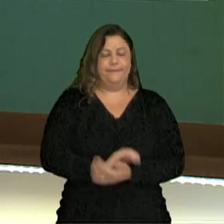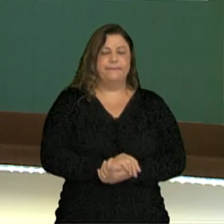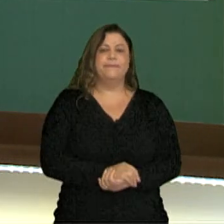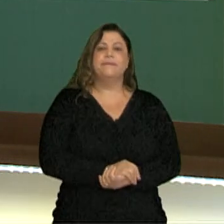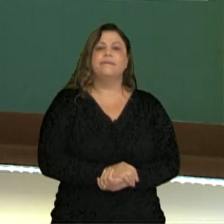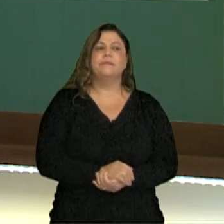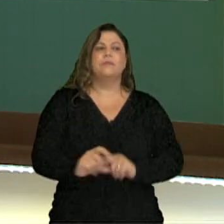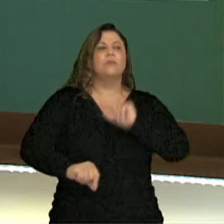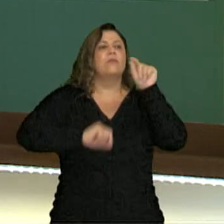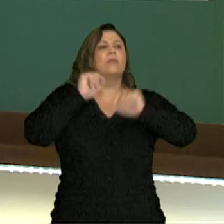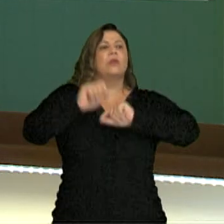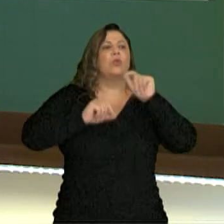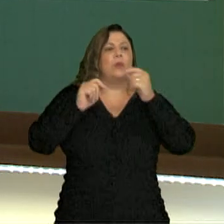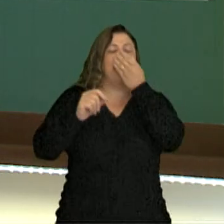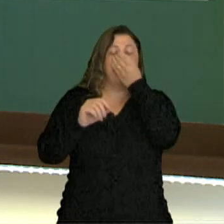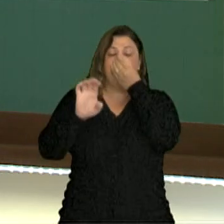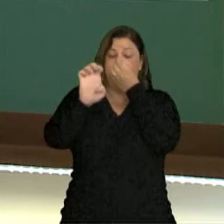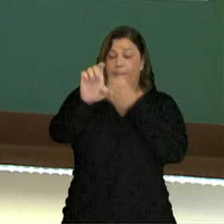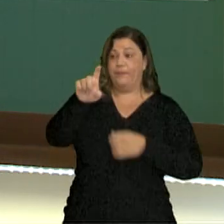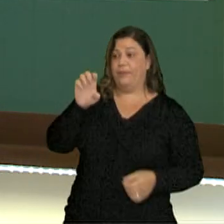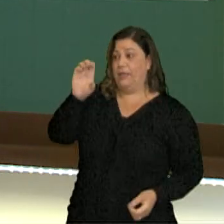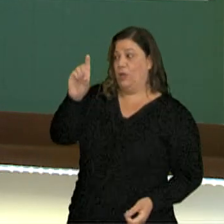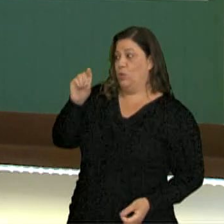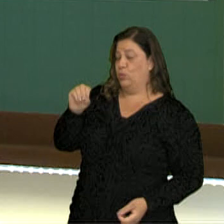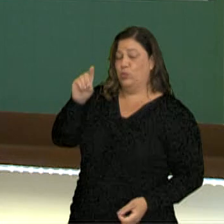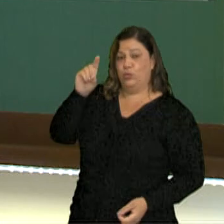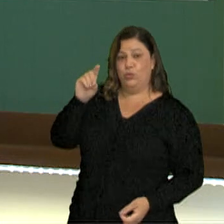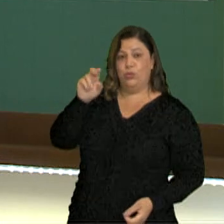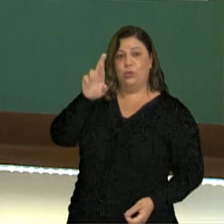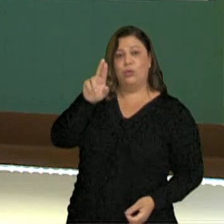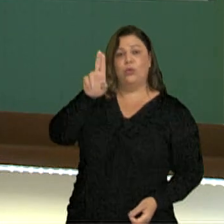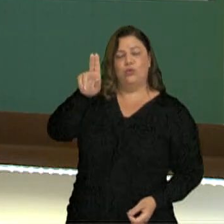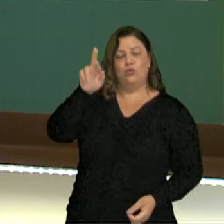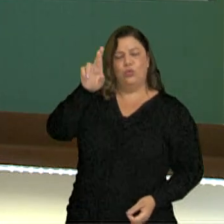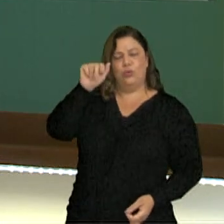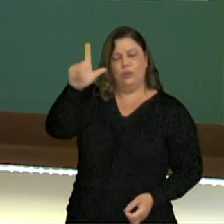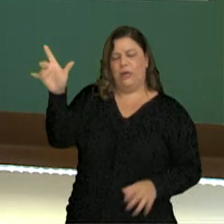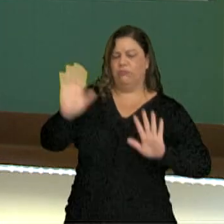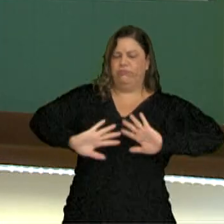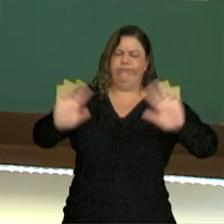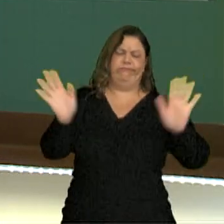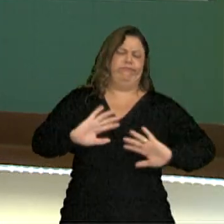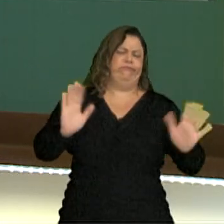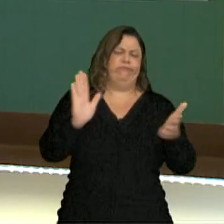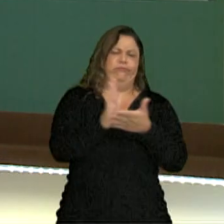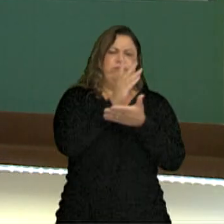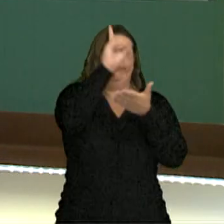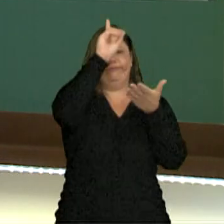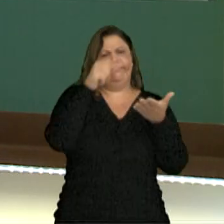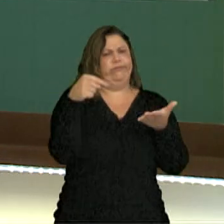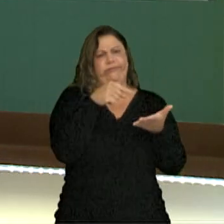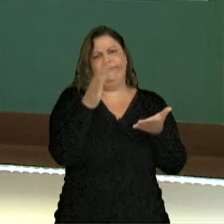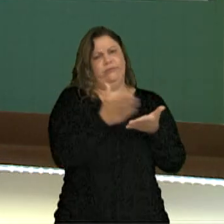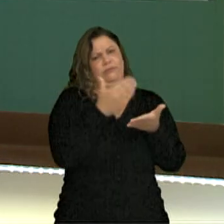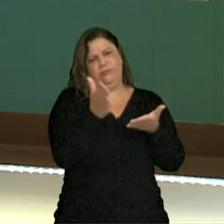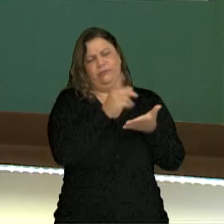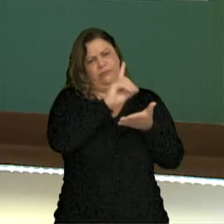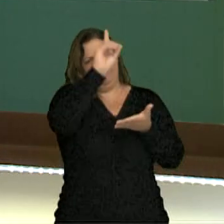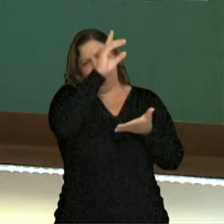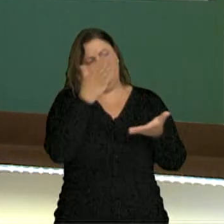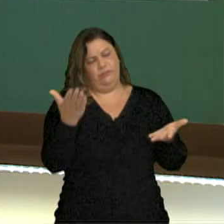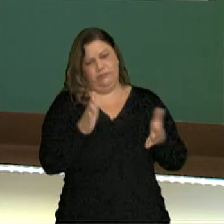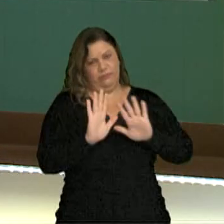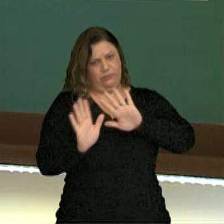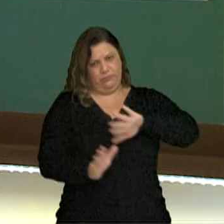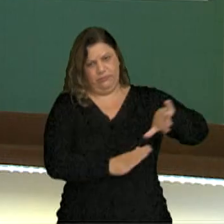O que é o êxodo rural? Não tem nada a ver com a Bíblia, tá? Porque lá tem êxodo, né? Mas olha